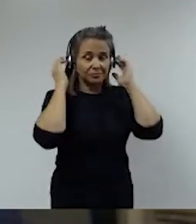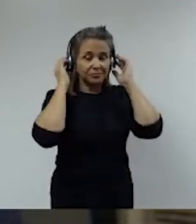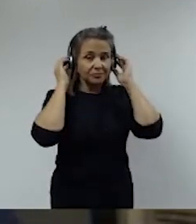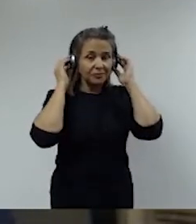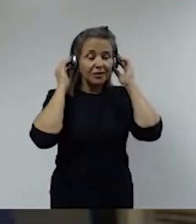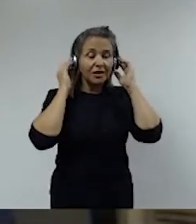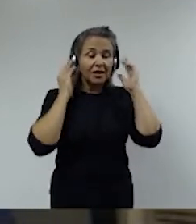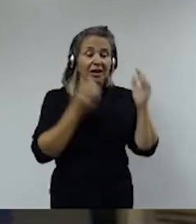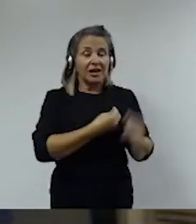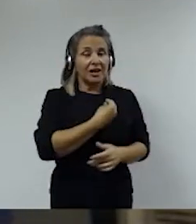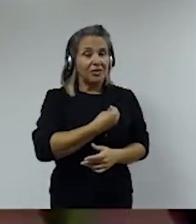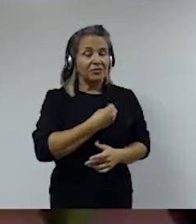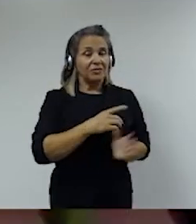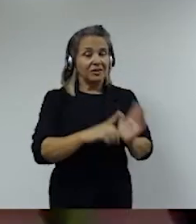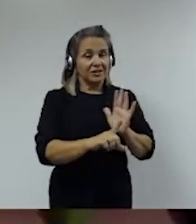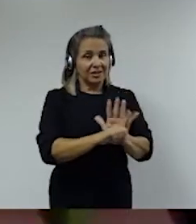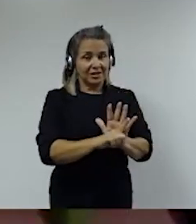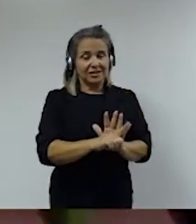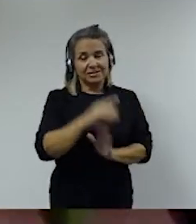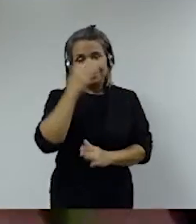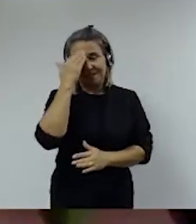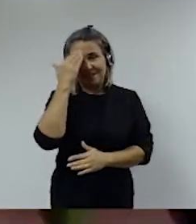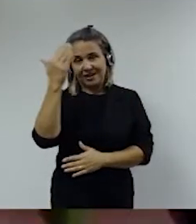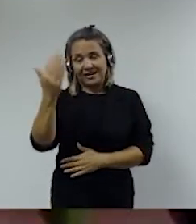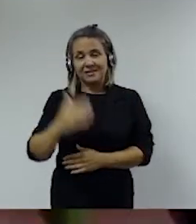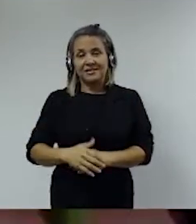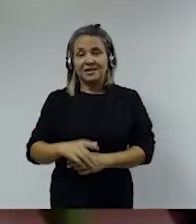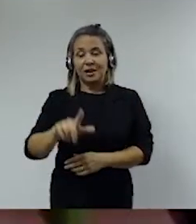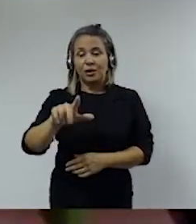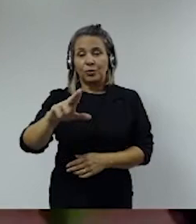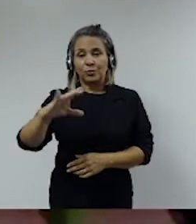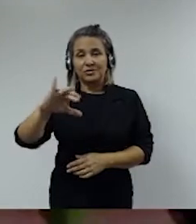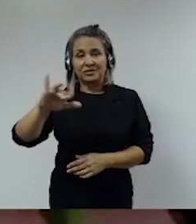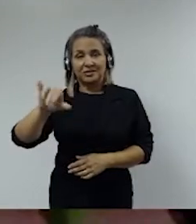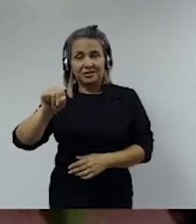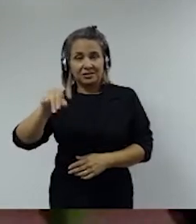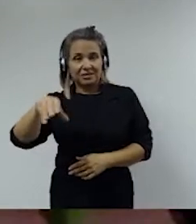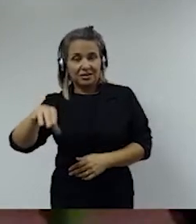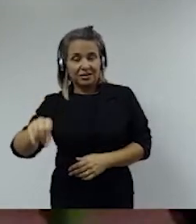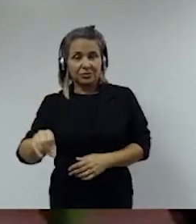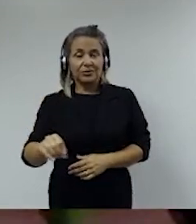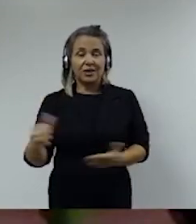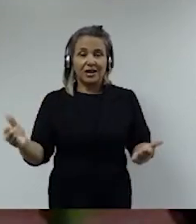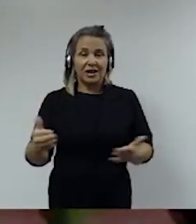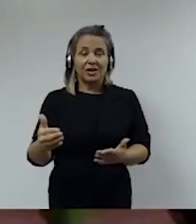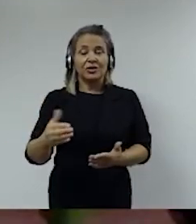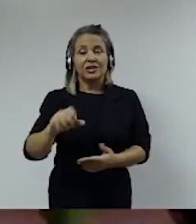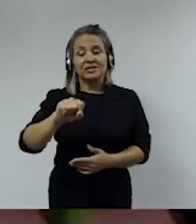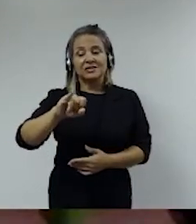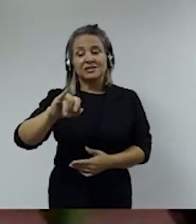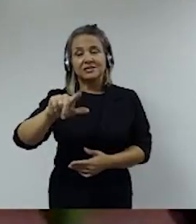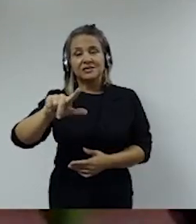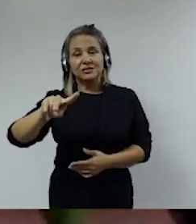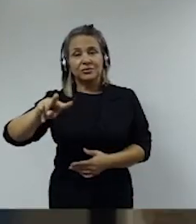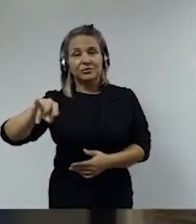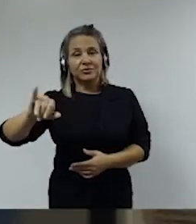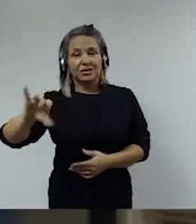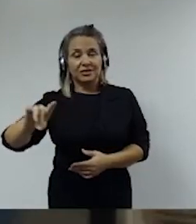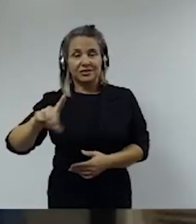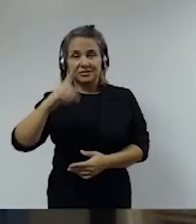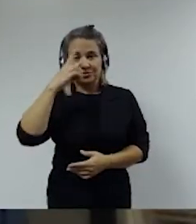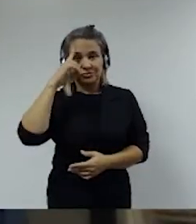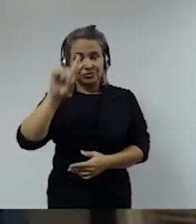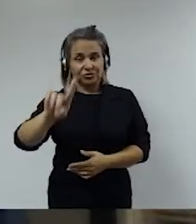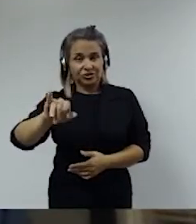legal. Muito Grata, obrigado. doutor Luciano. Imediatamente passa a palavra para a doutora Silvia Dias.